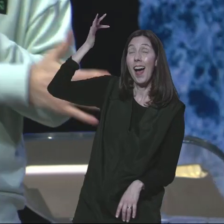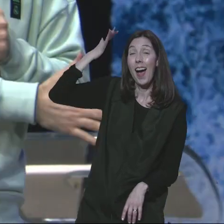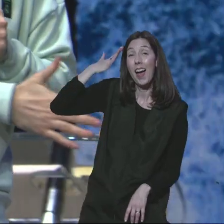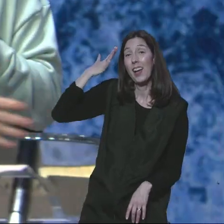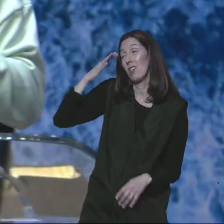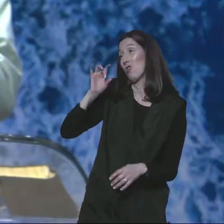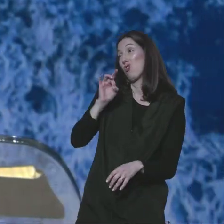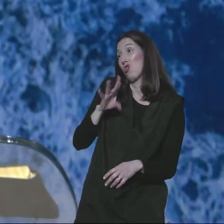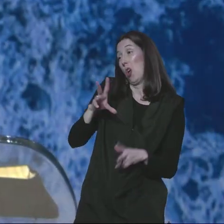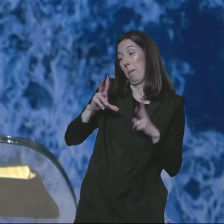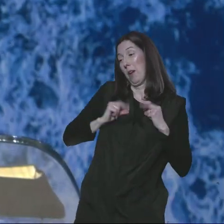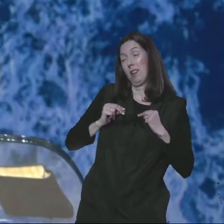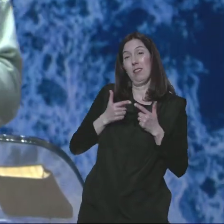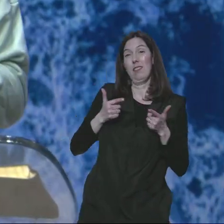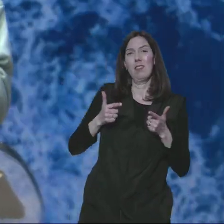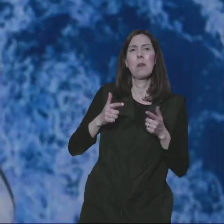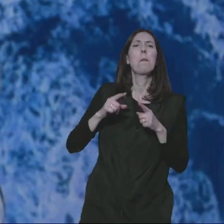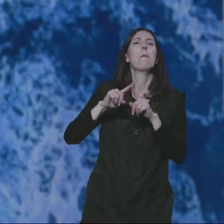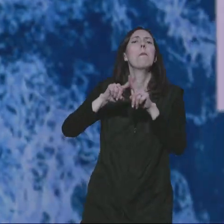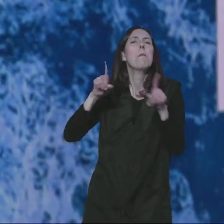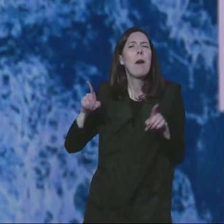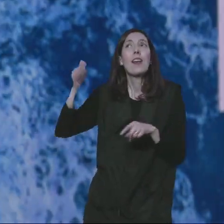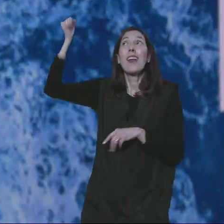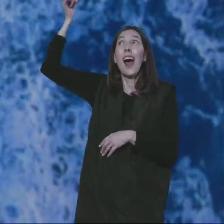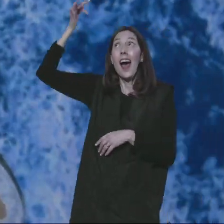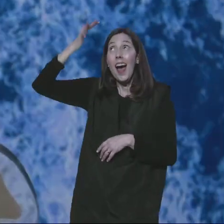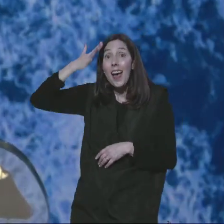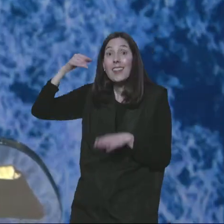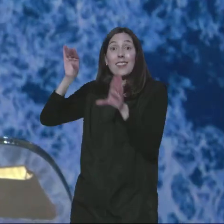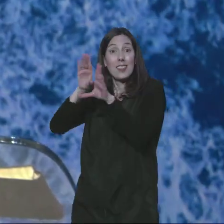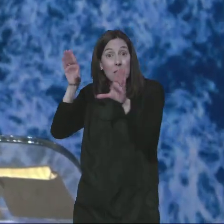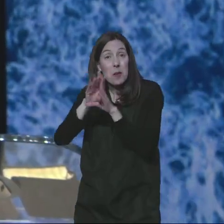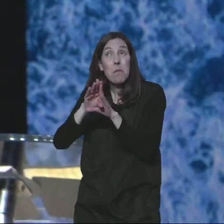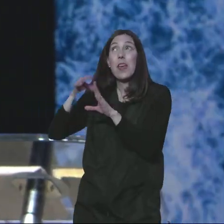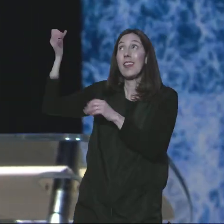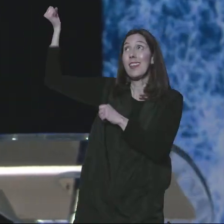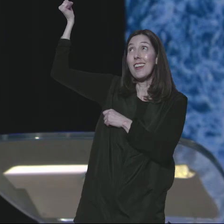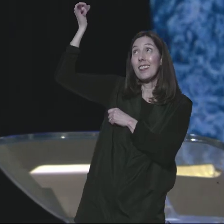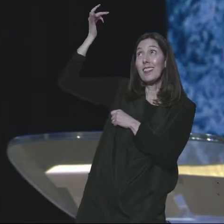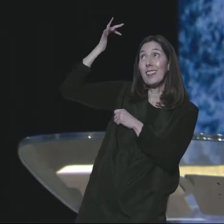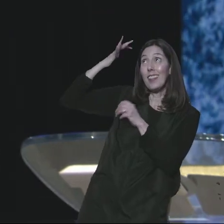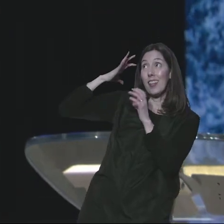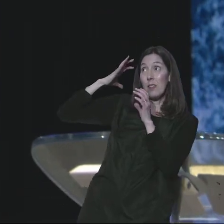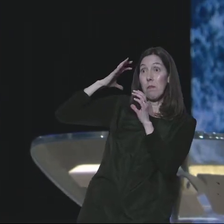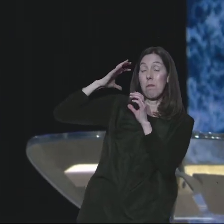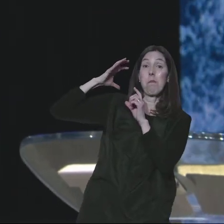favor imerecido, mas ela não é apenas isso. Ela é um motivador.